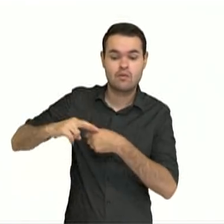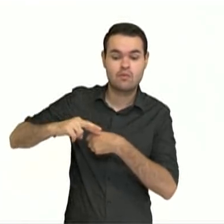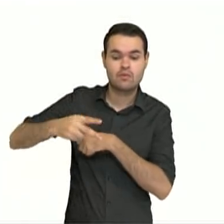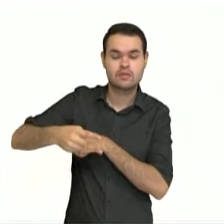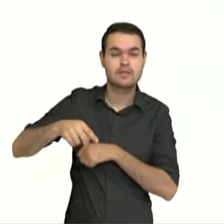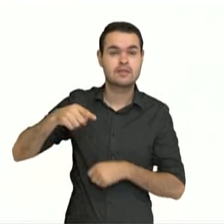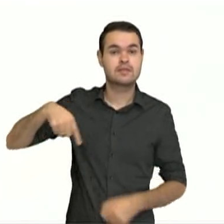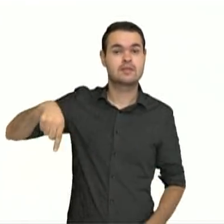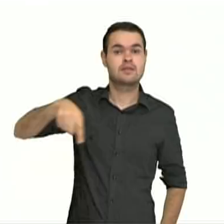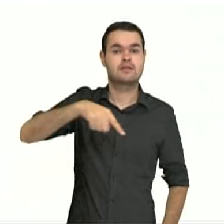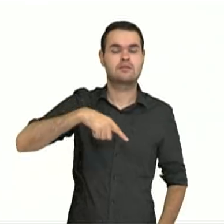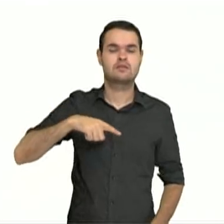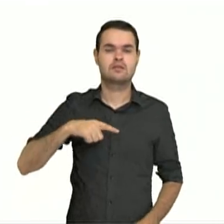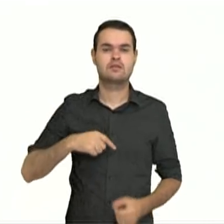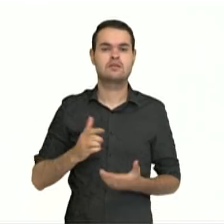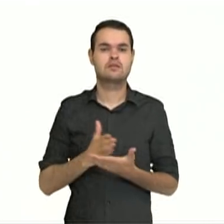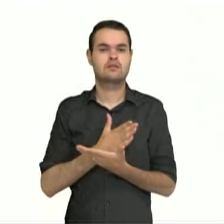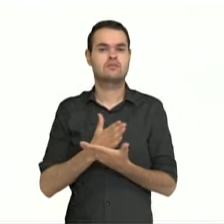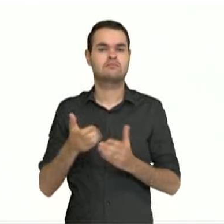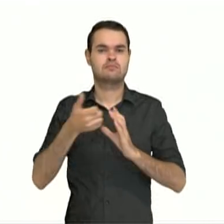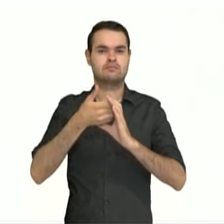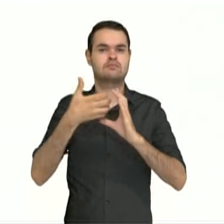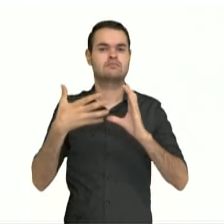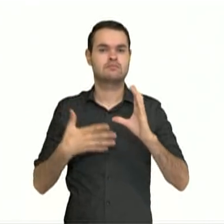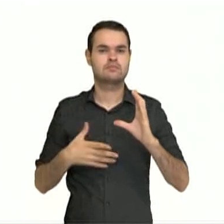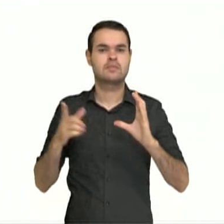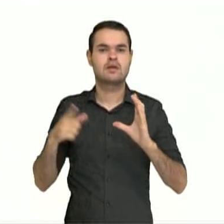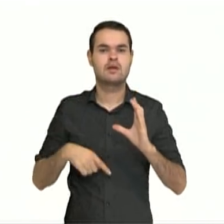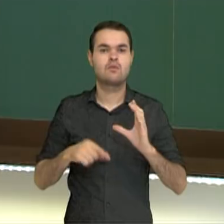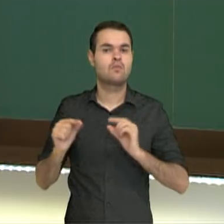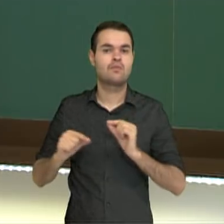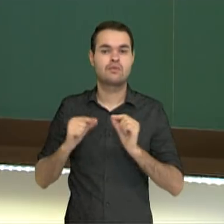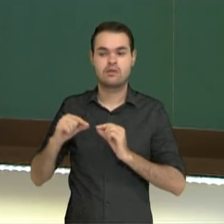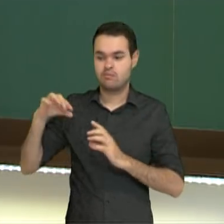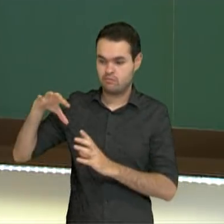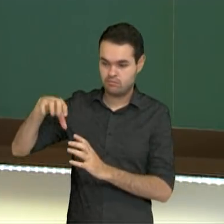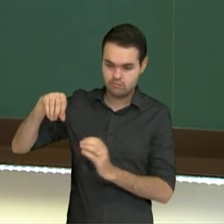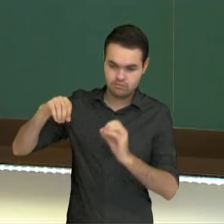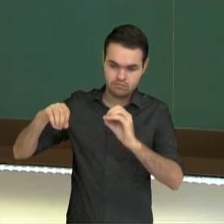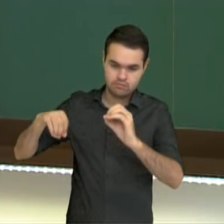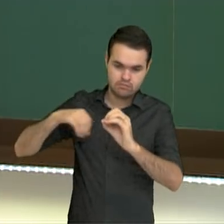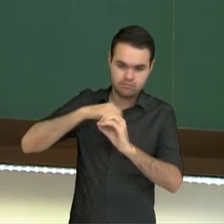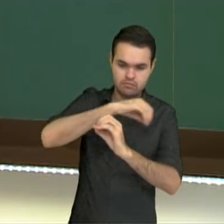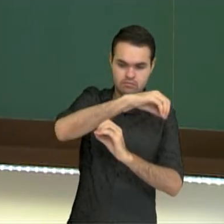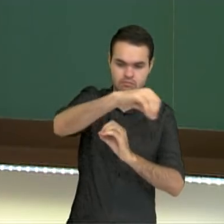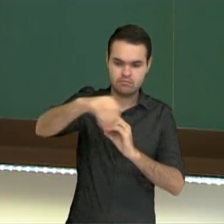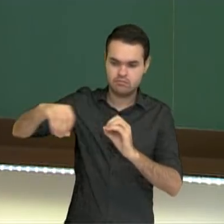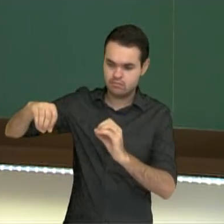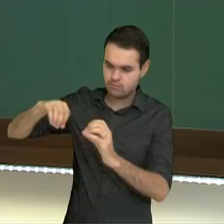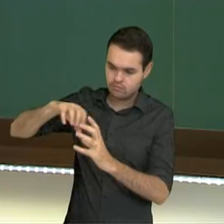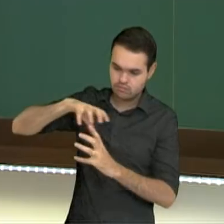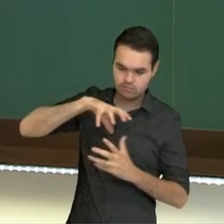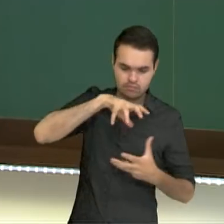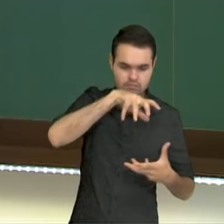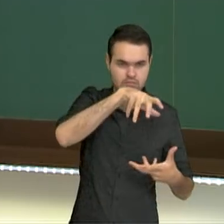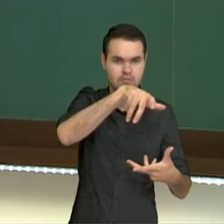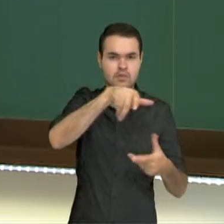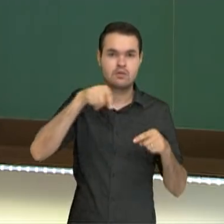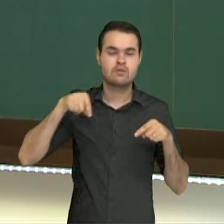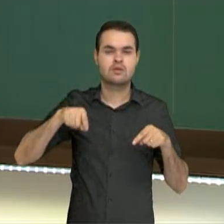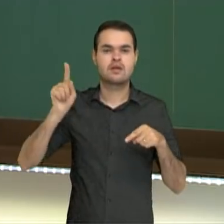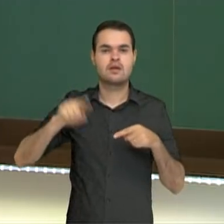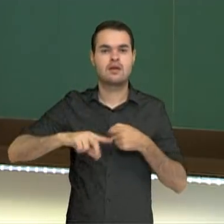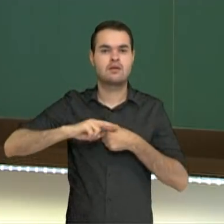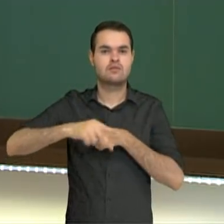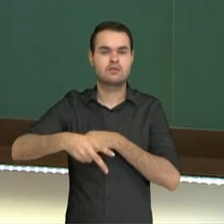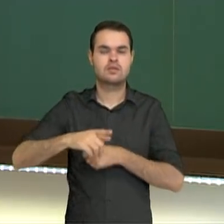algumas características ali que são resultado desses movimentos. Então nós vamos falar, por exemplo,